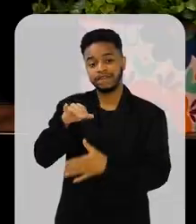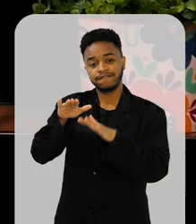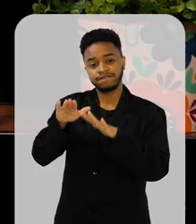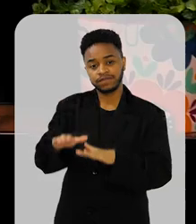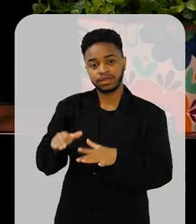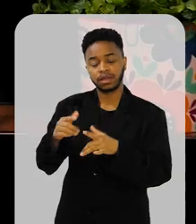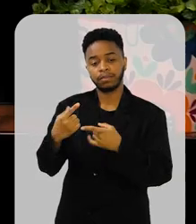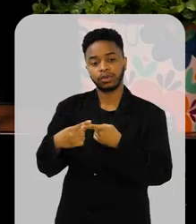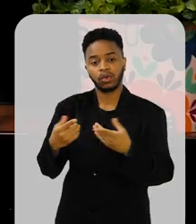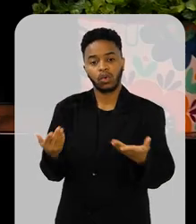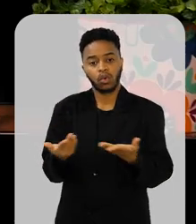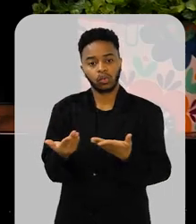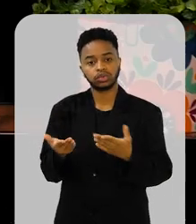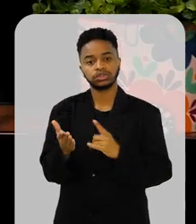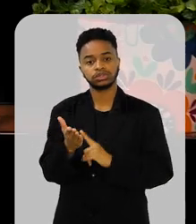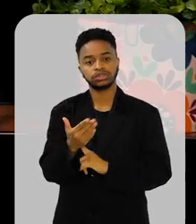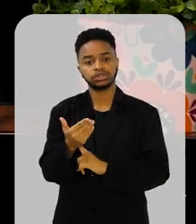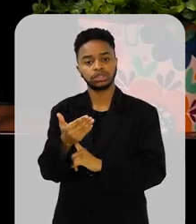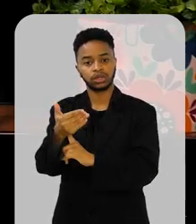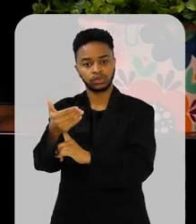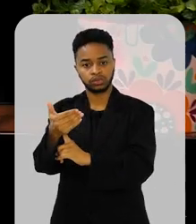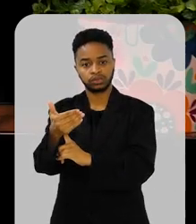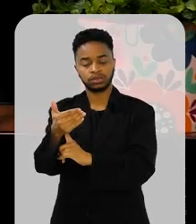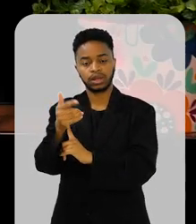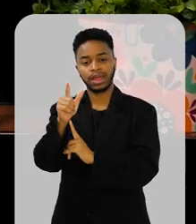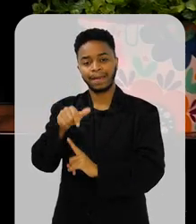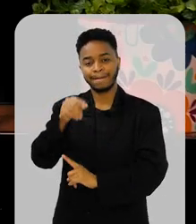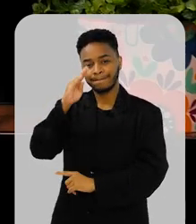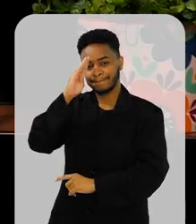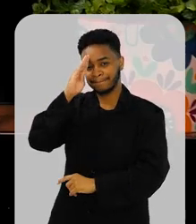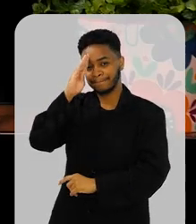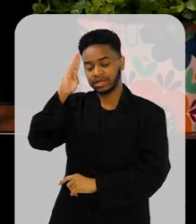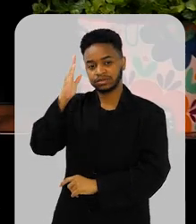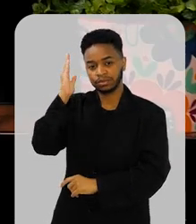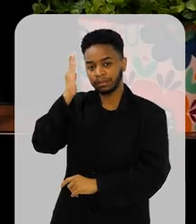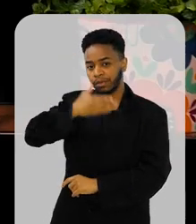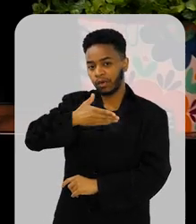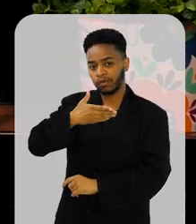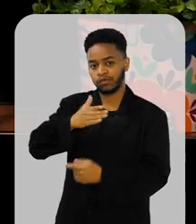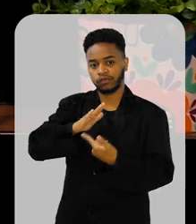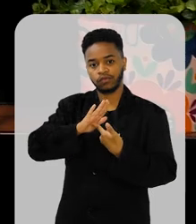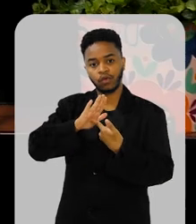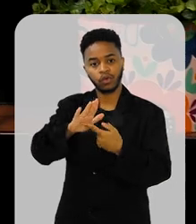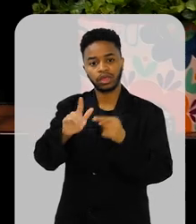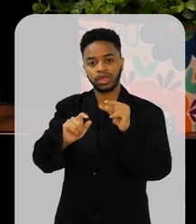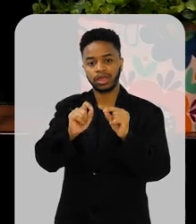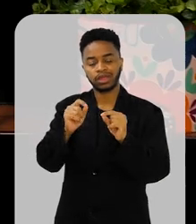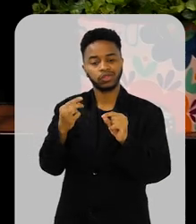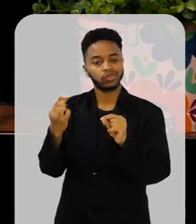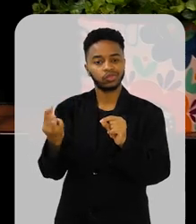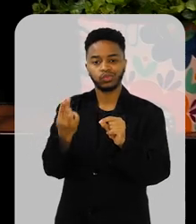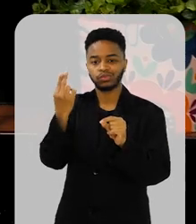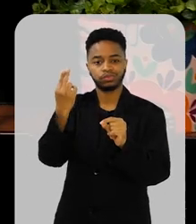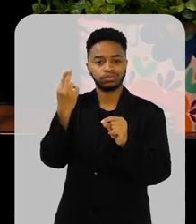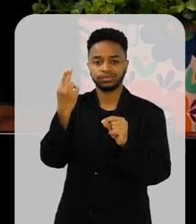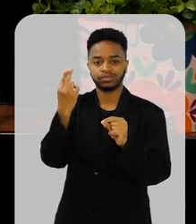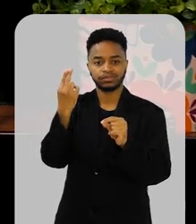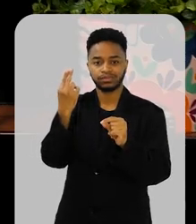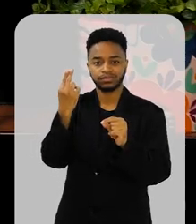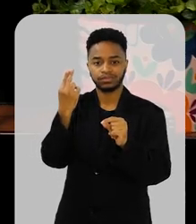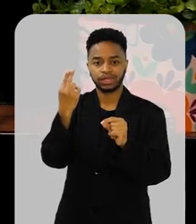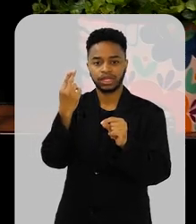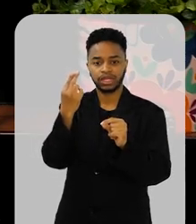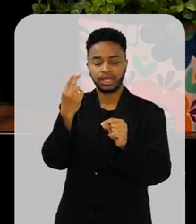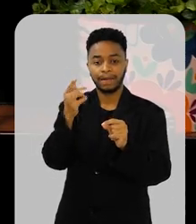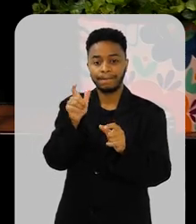A tecnologia hoje é a maior, assim, prova que não tem como